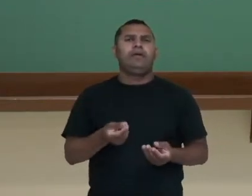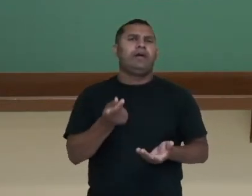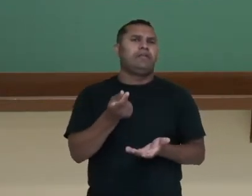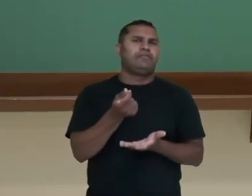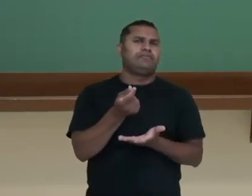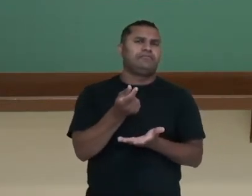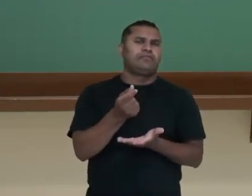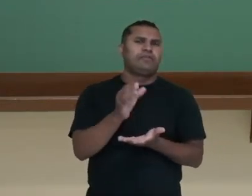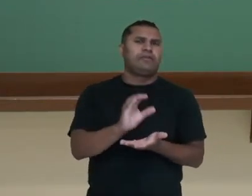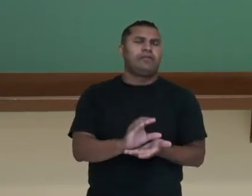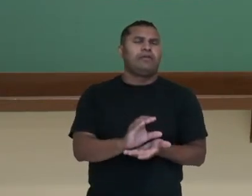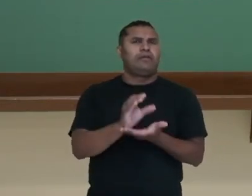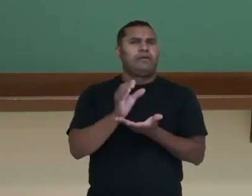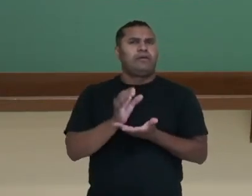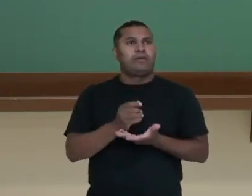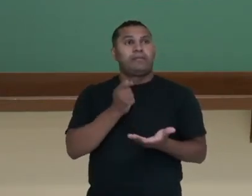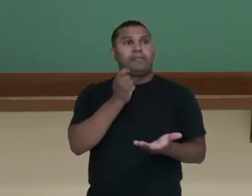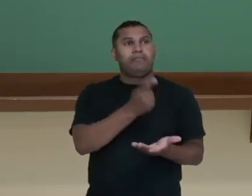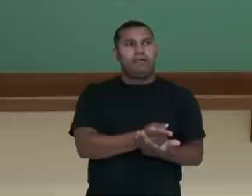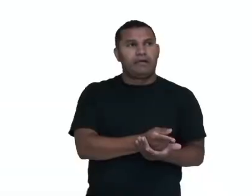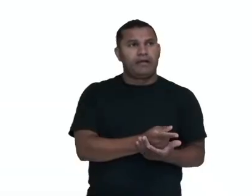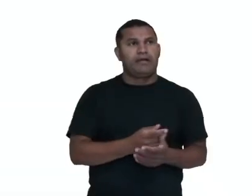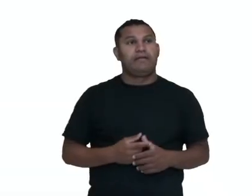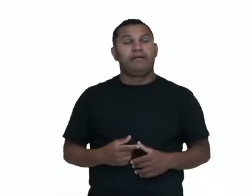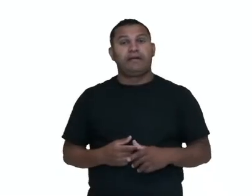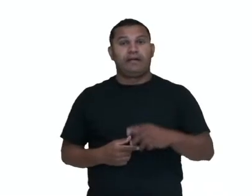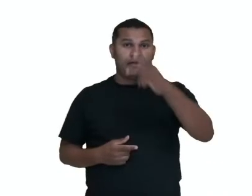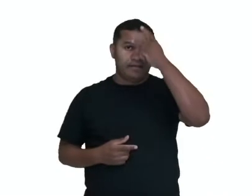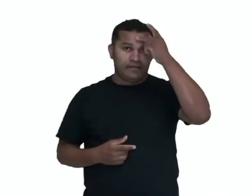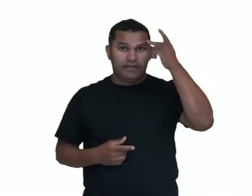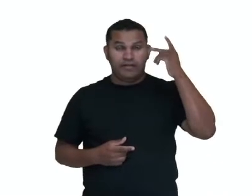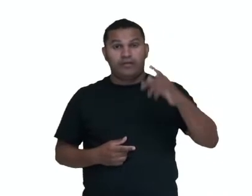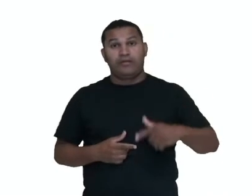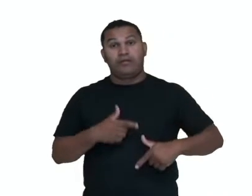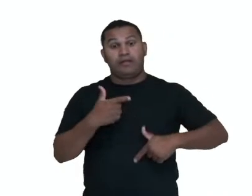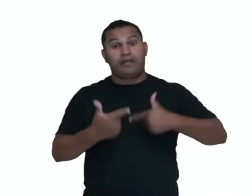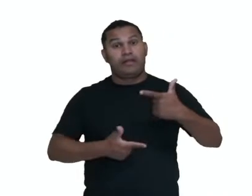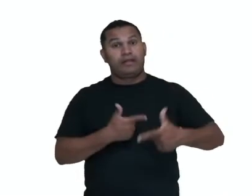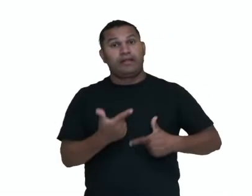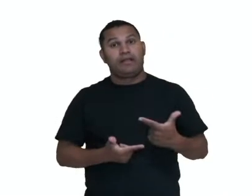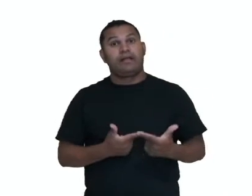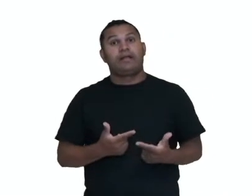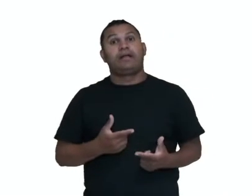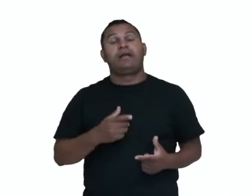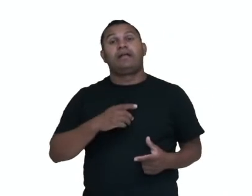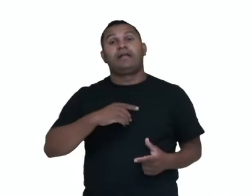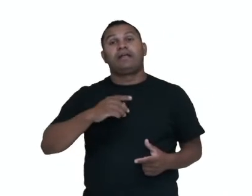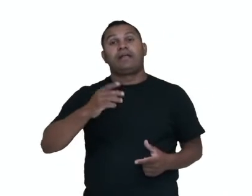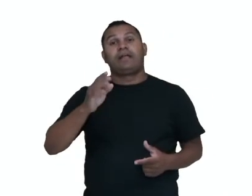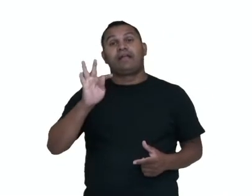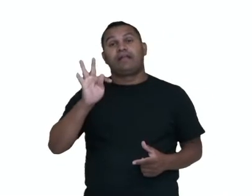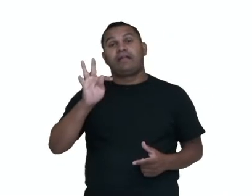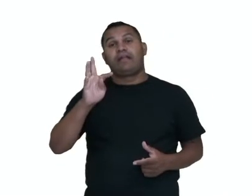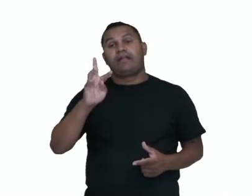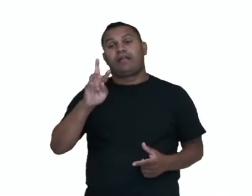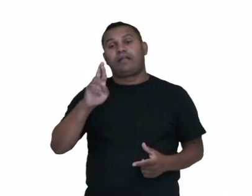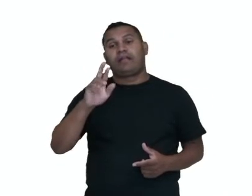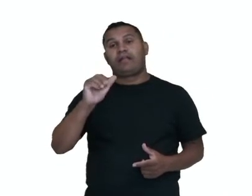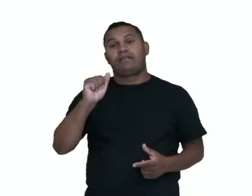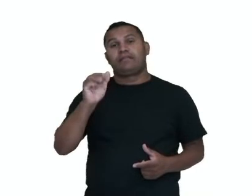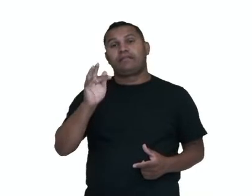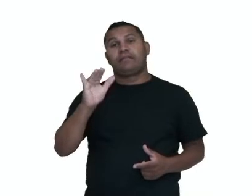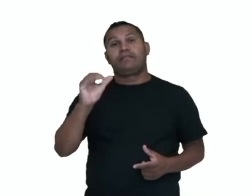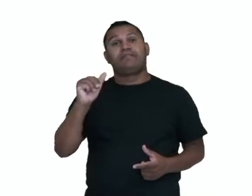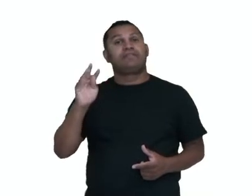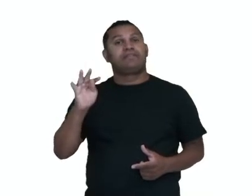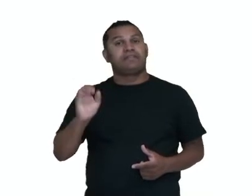passo 1, os traficantes europeus ou americanos forneciam produtos como armas de fogo, pólvora,